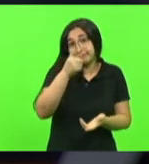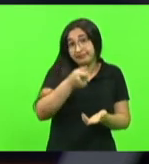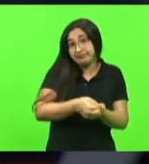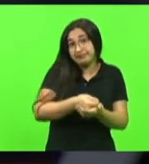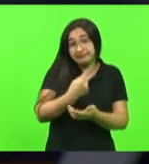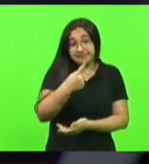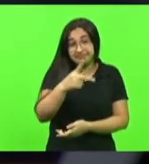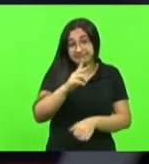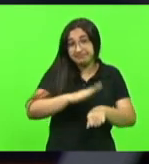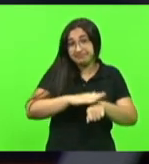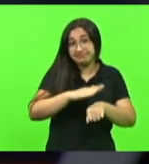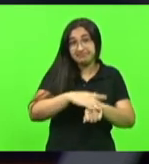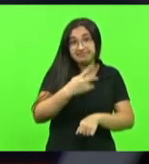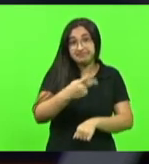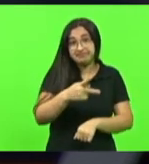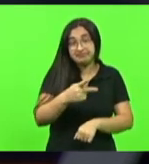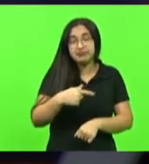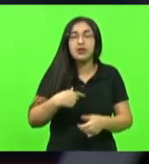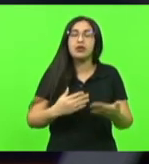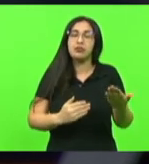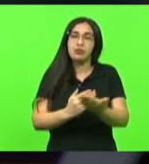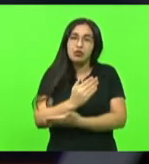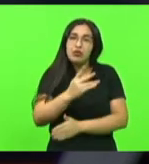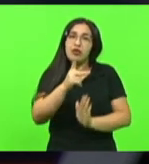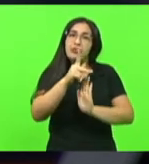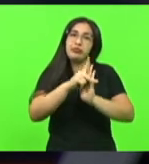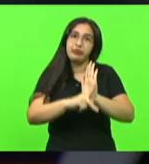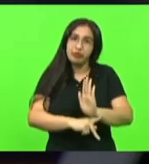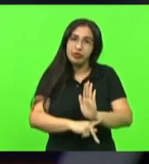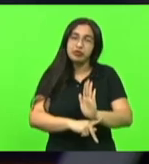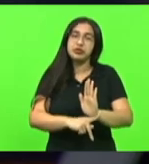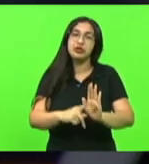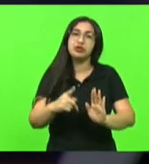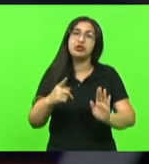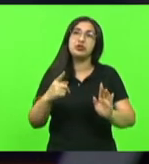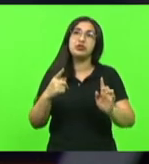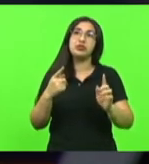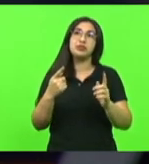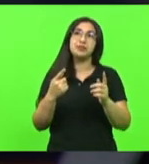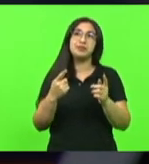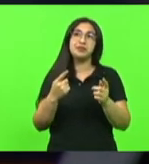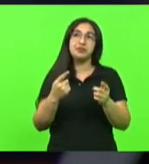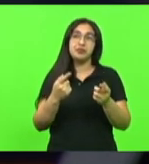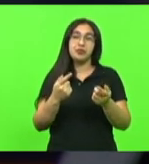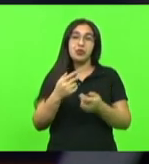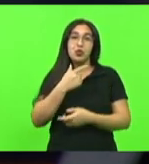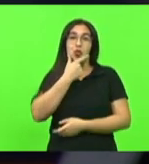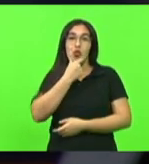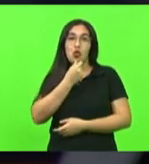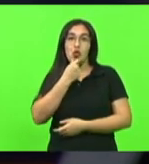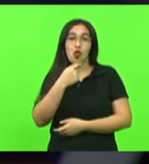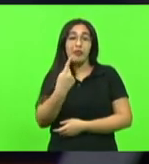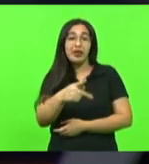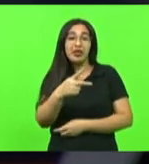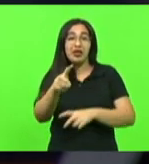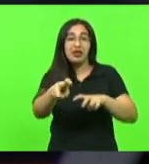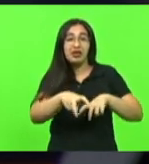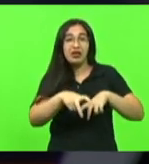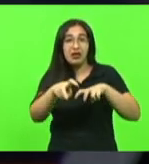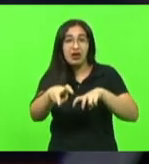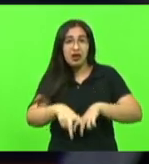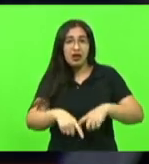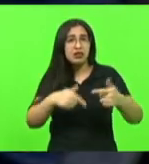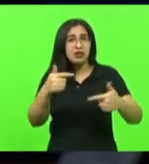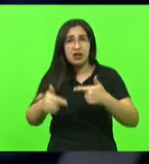parabéns, eu vou aprovar com louvor esse projeto, que deixe o homem do campo trabalhar, deixe ele